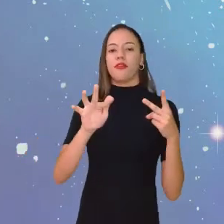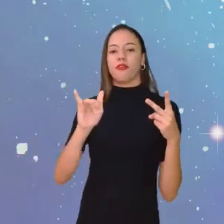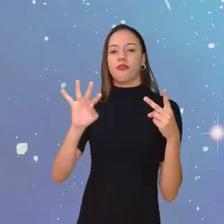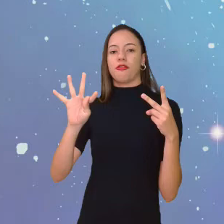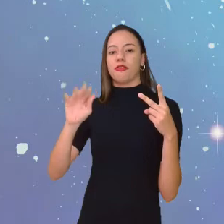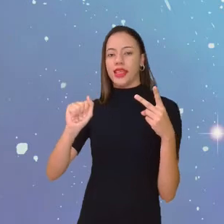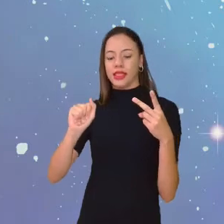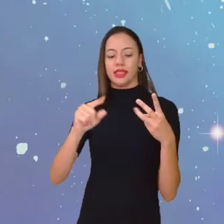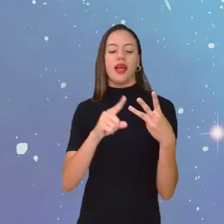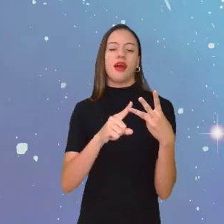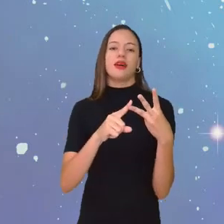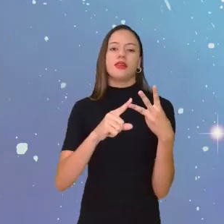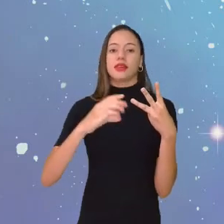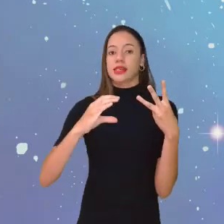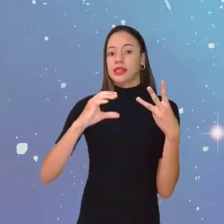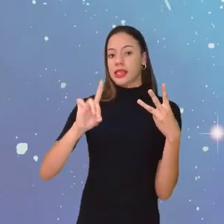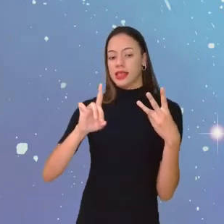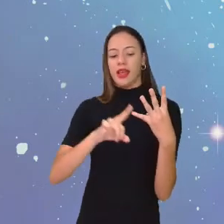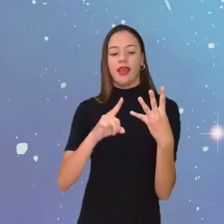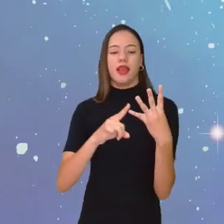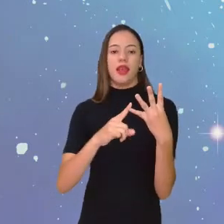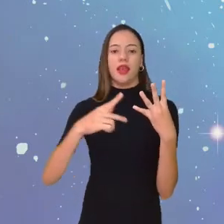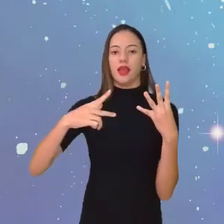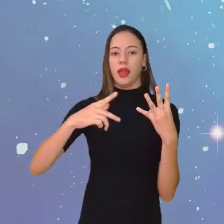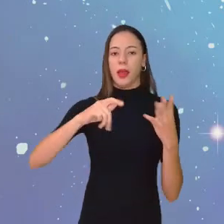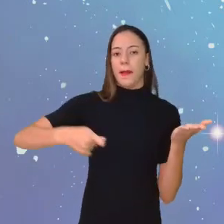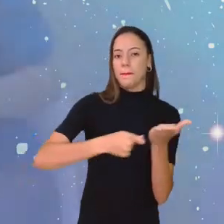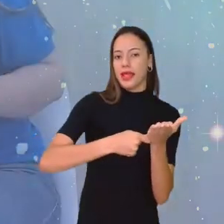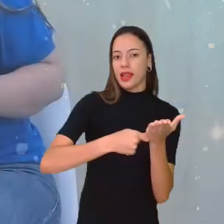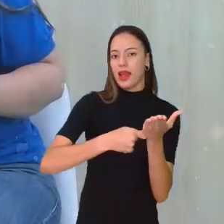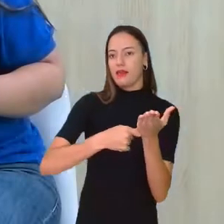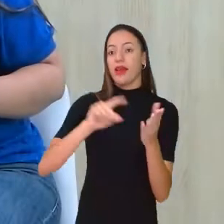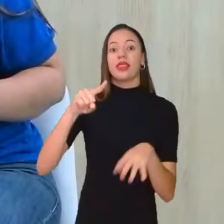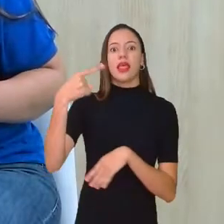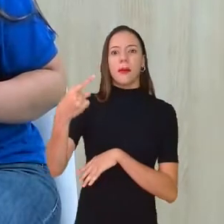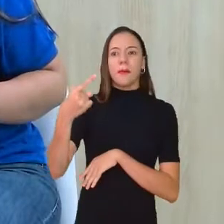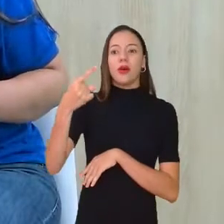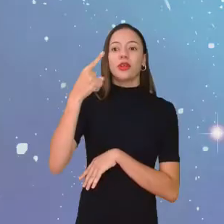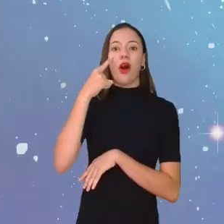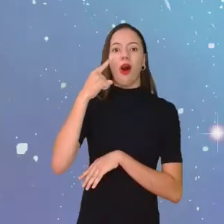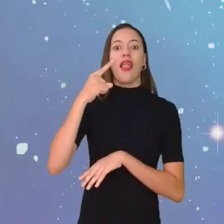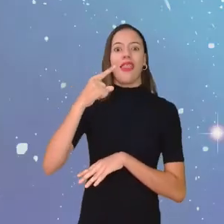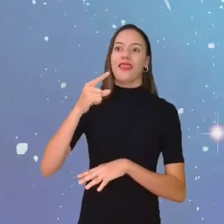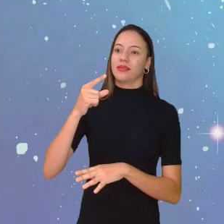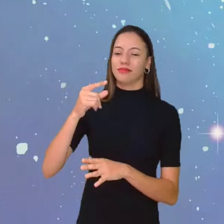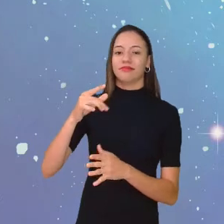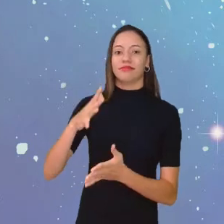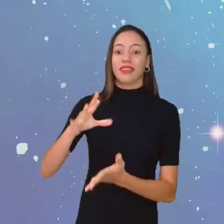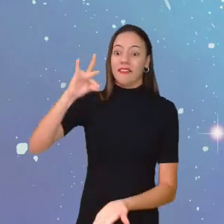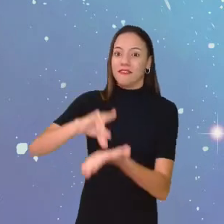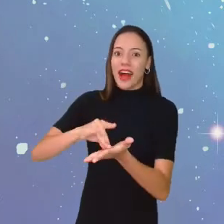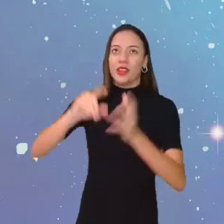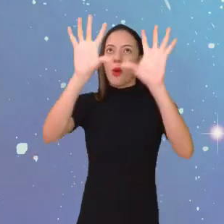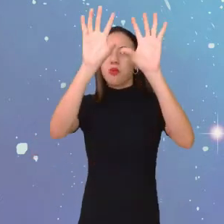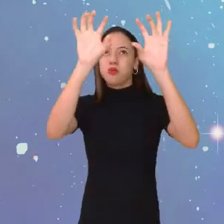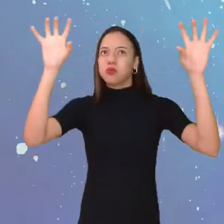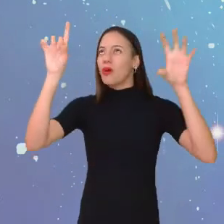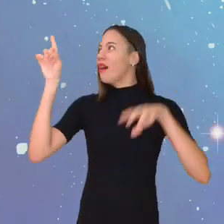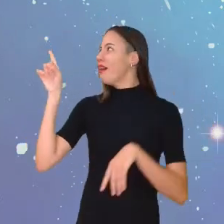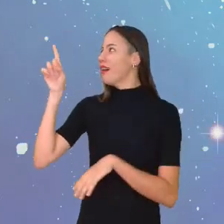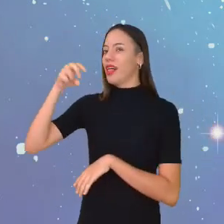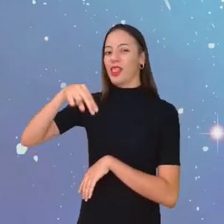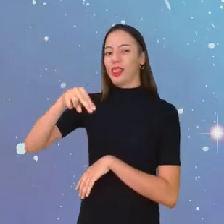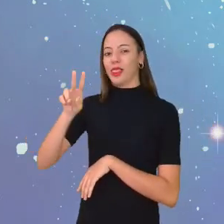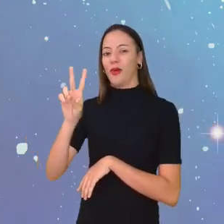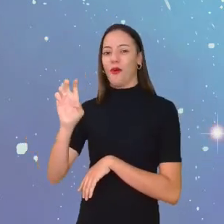depois passa para o pendrive e depois chega num negócio ali que a gente botou a nuvem literalmente, né? Mas é para a gente refletir um pouco isso